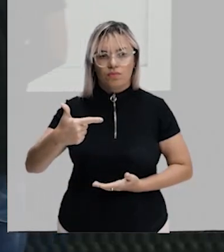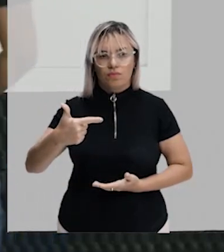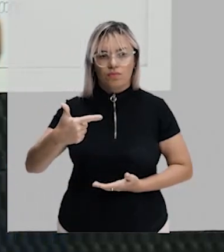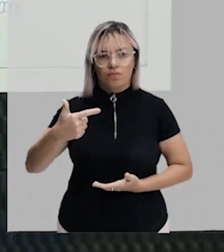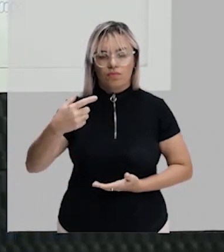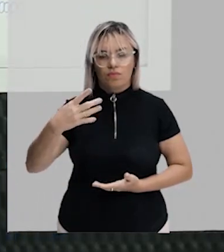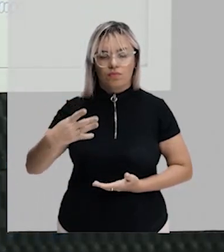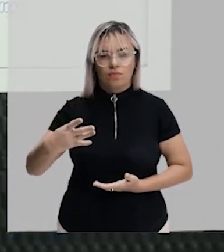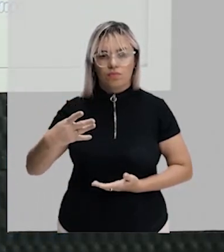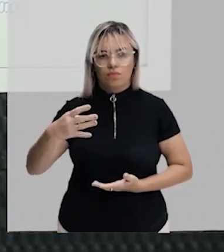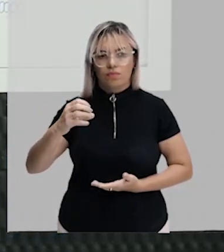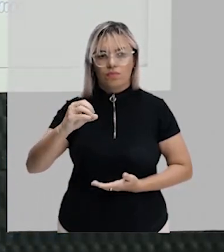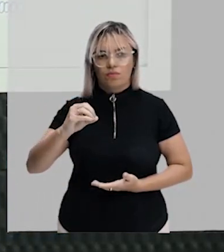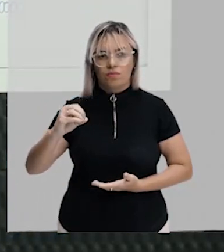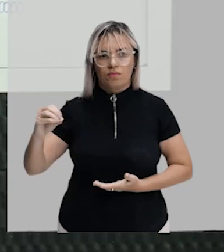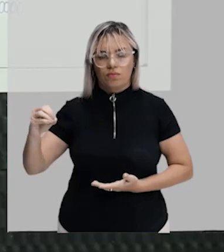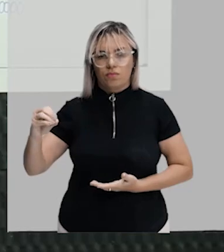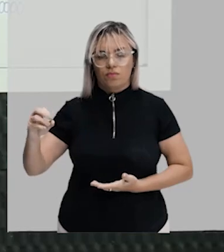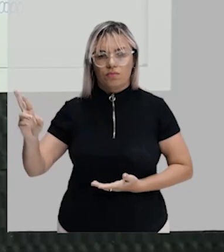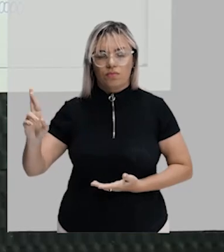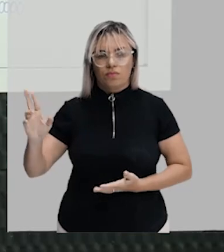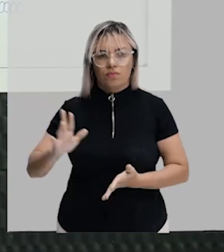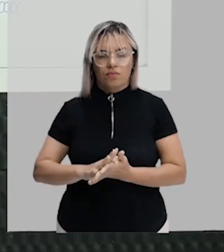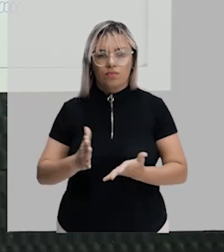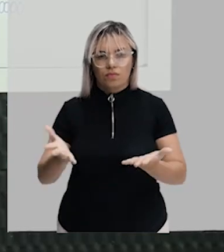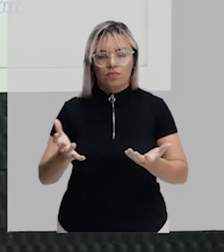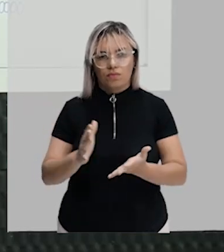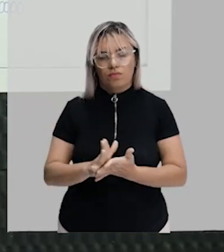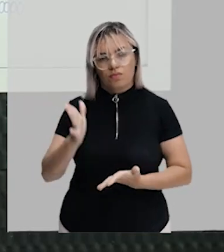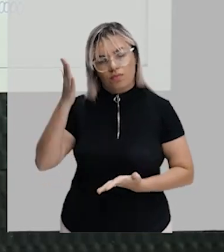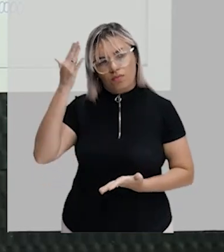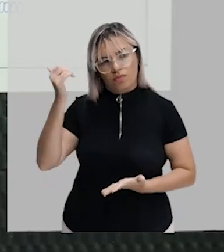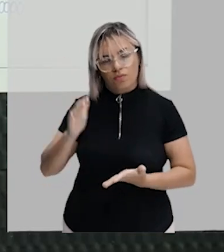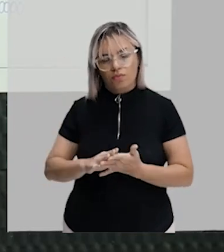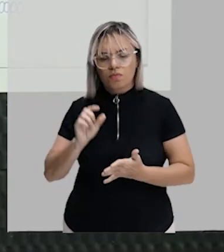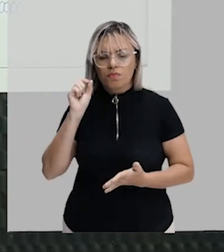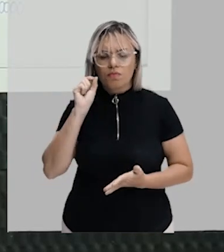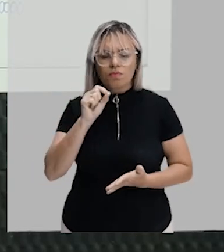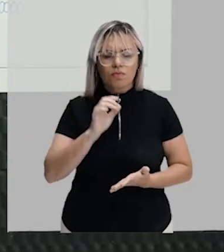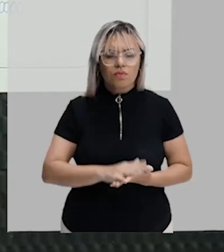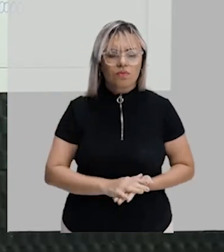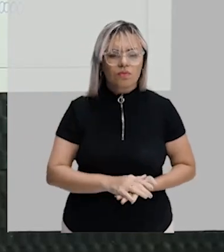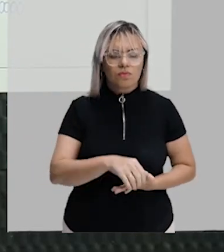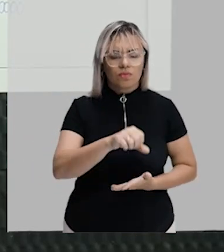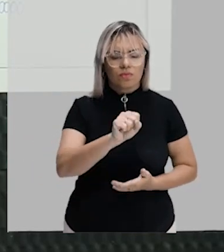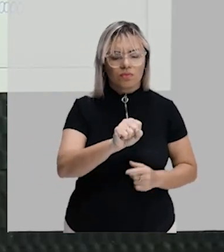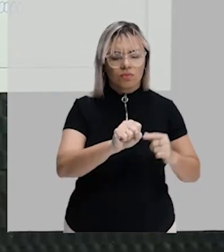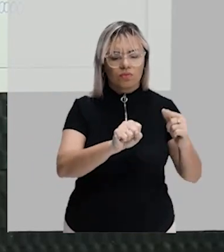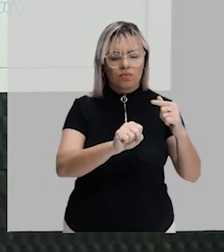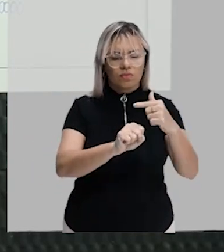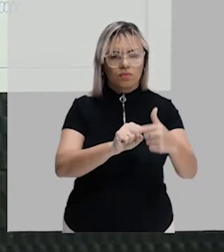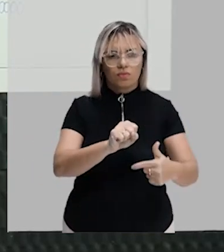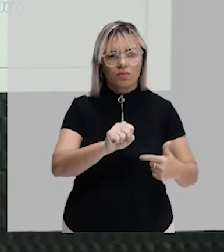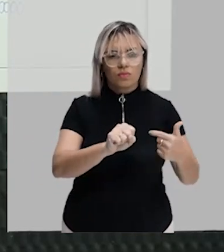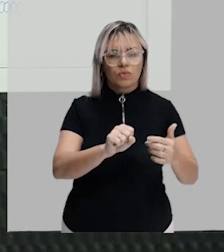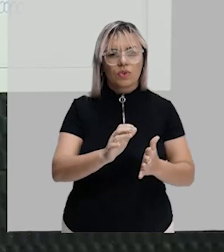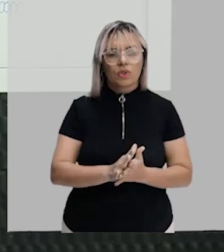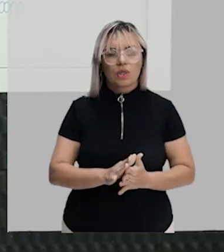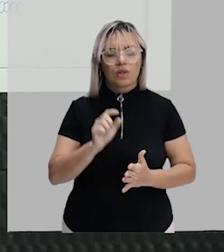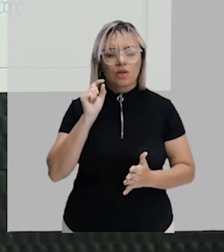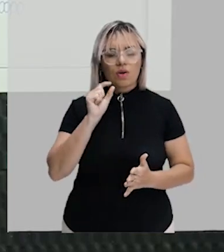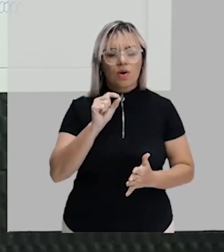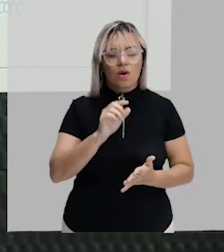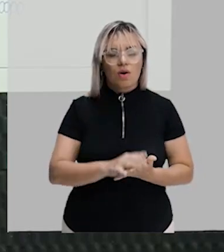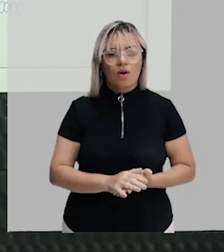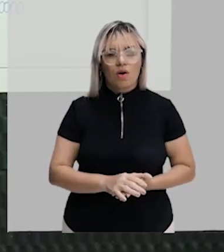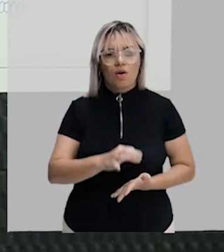2.400. Certo? Aí eu quero saber quem é S. Ou seja, eu quero saber qual é o salário do